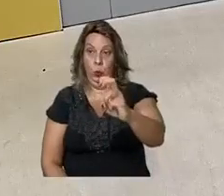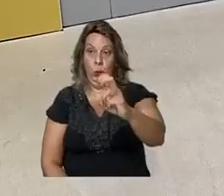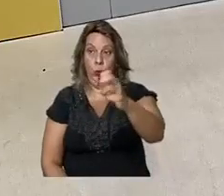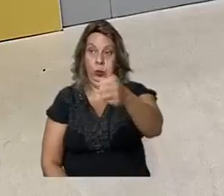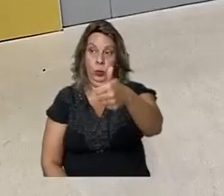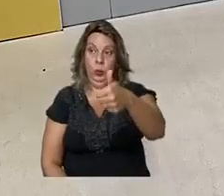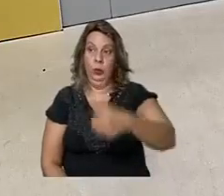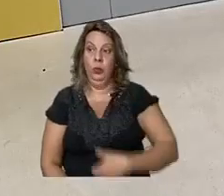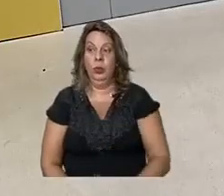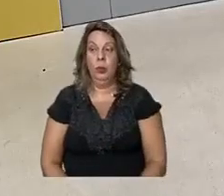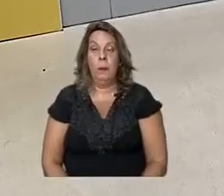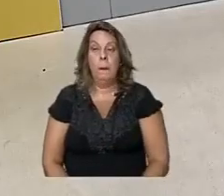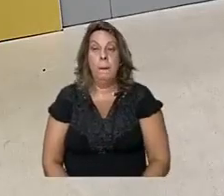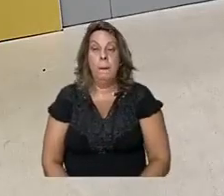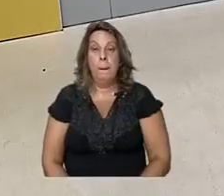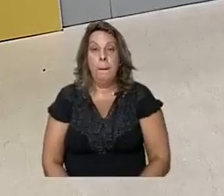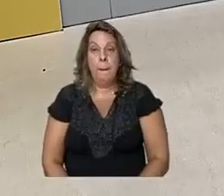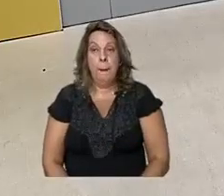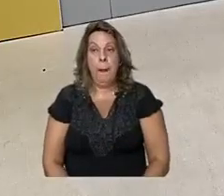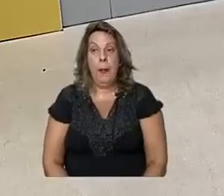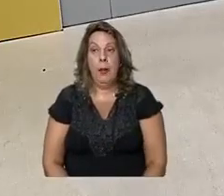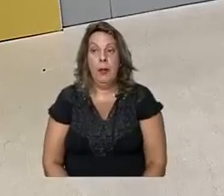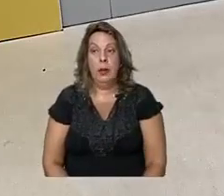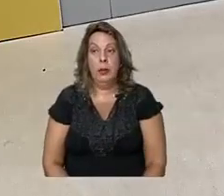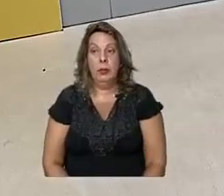51, 51.